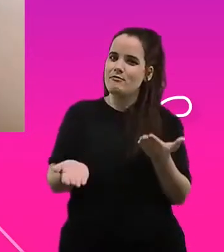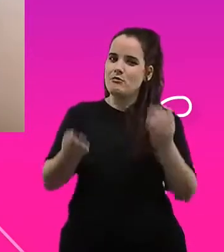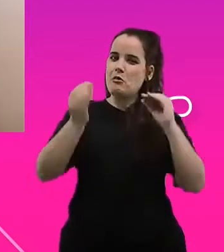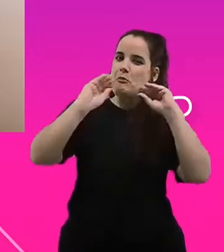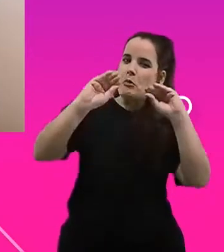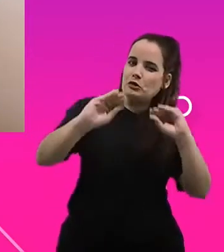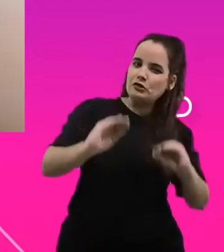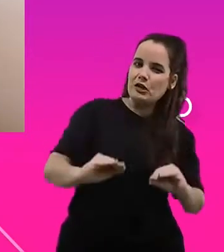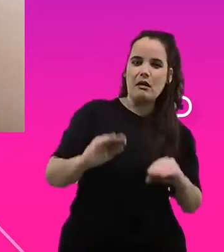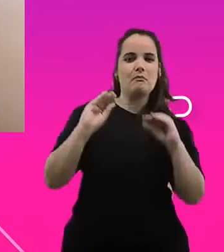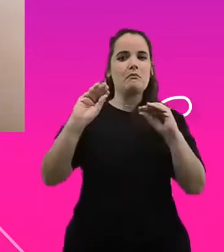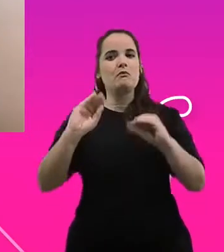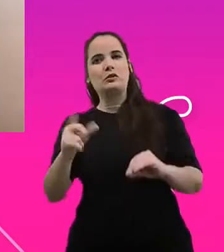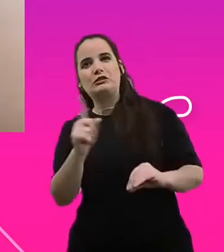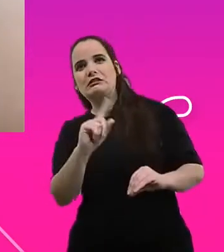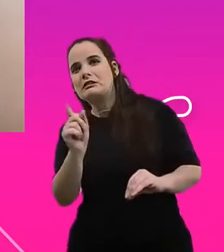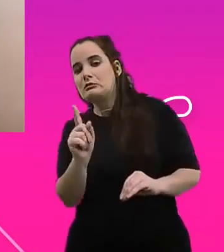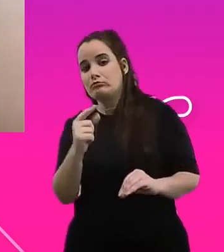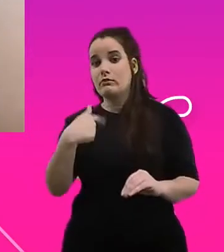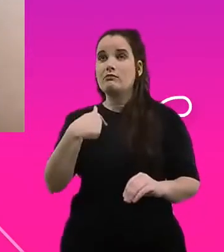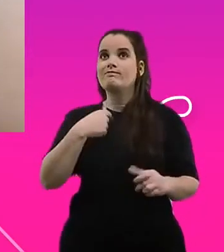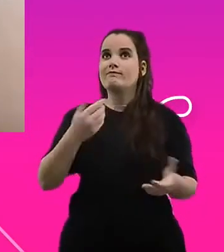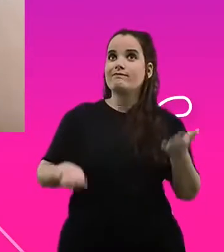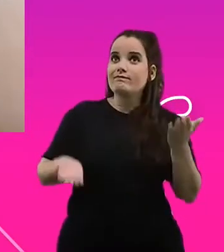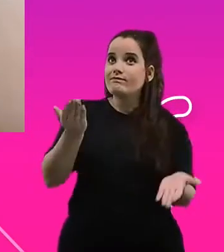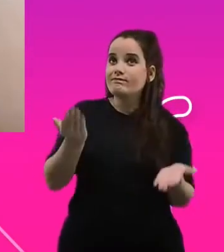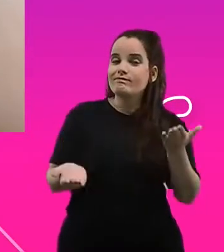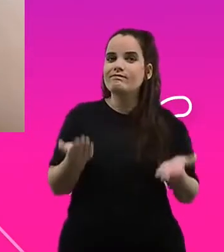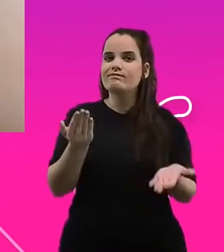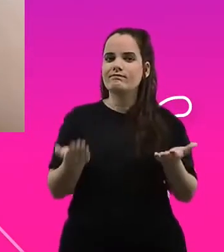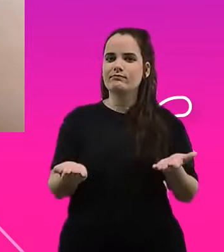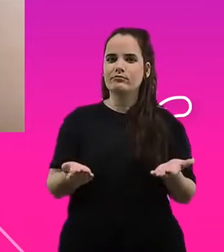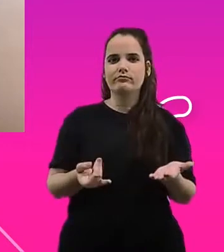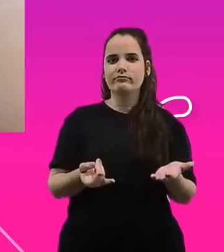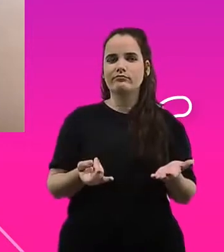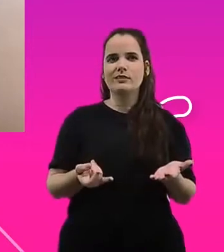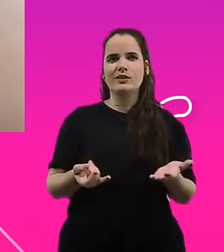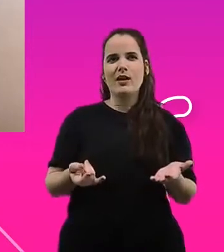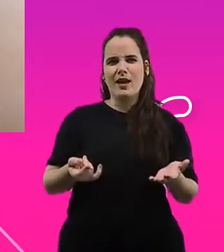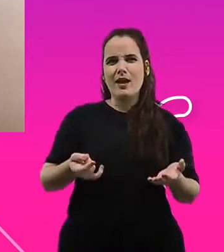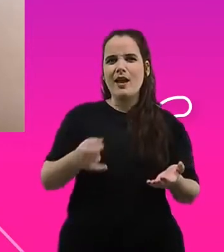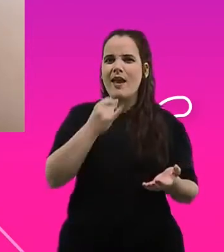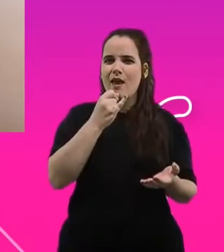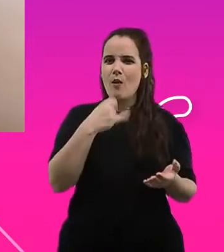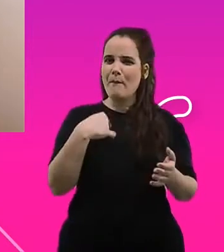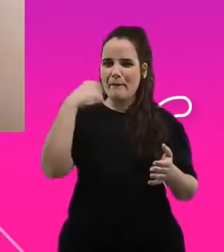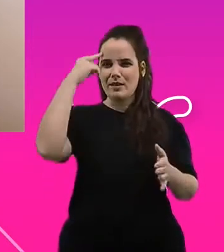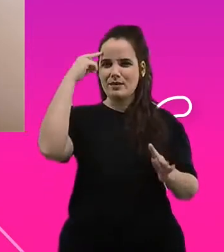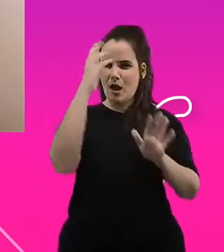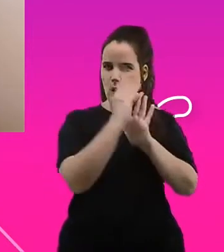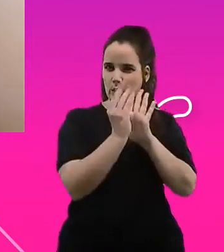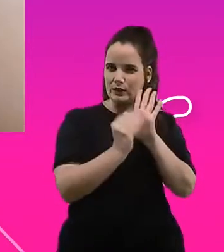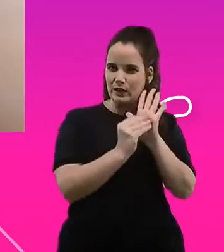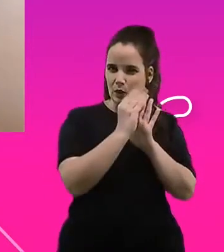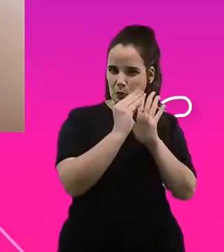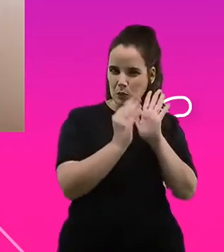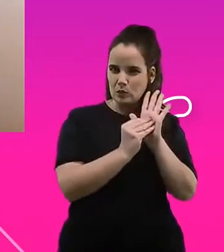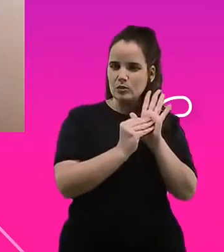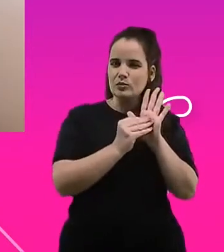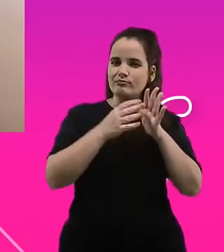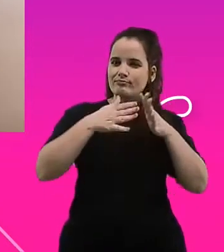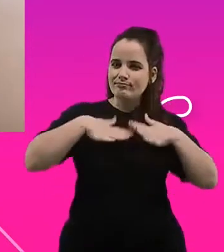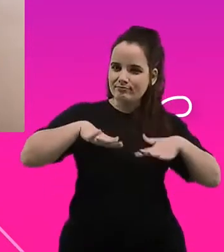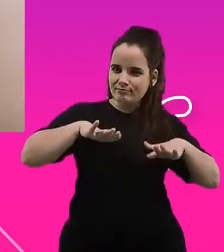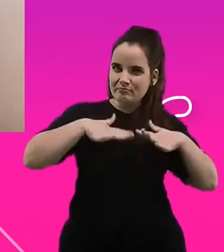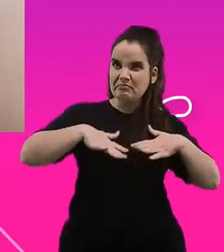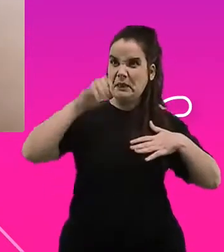E aí, quando você me pergunta assim, ah, é possível fazer slow content? Eu acho que é importante a gente definir um pouco o que